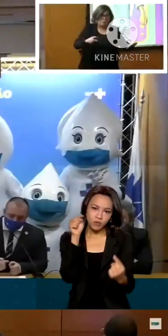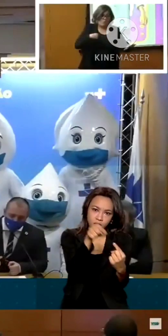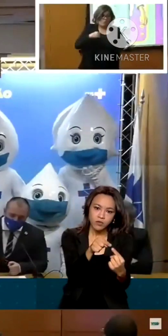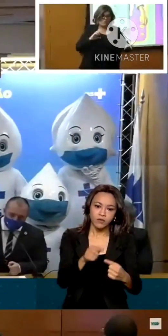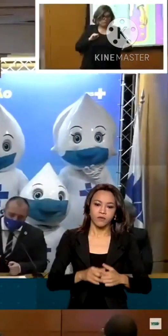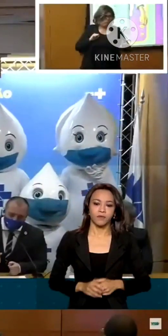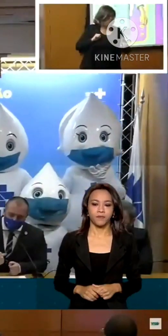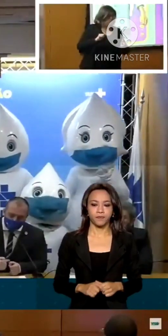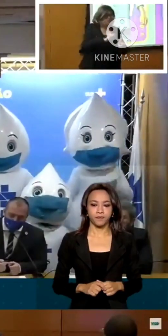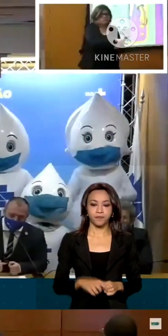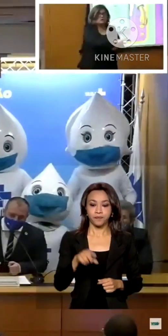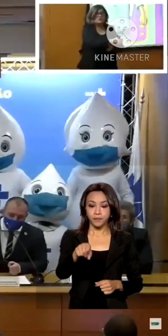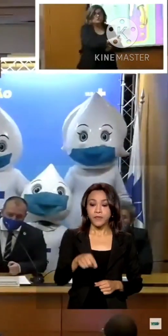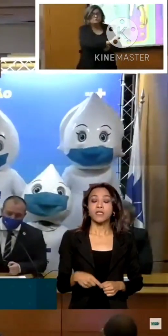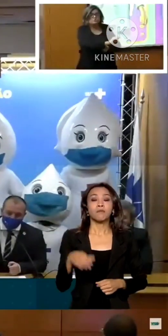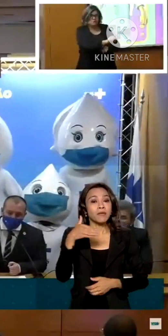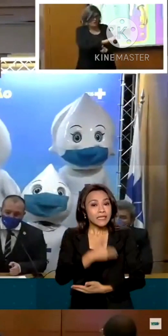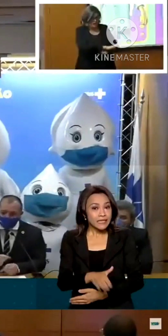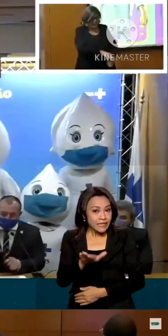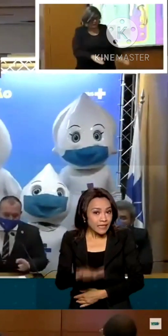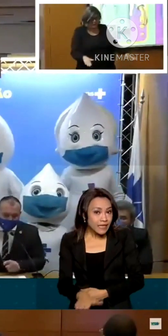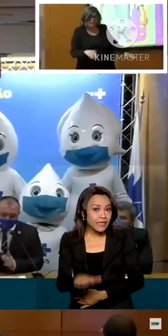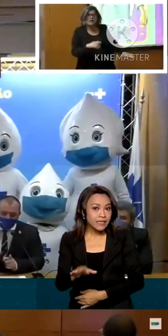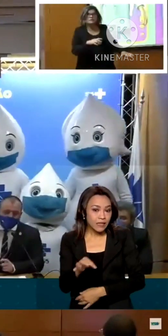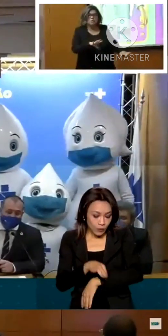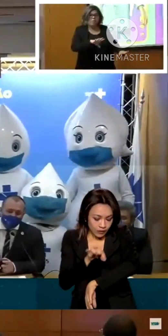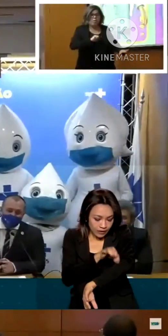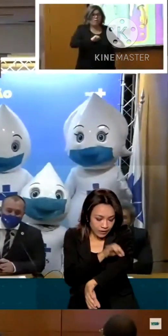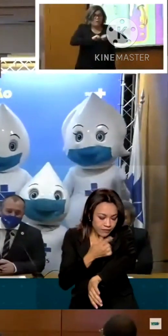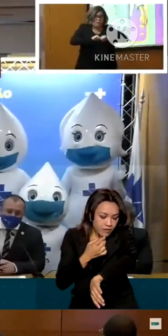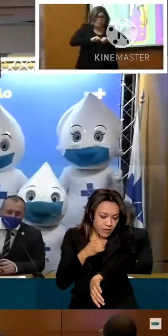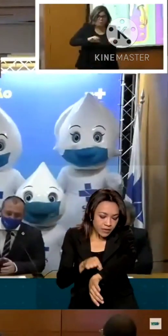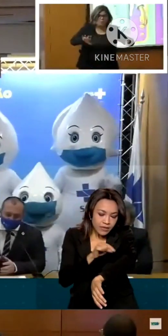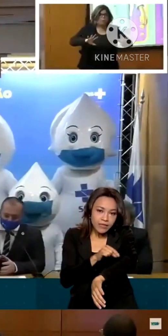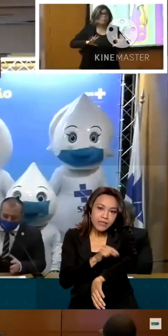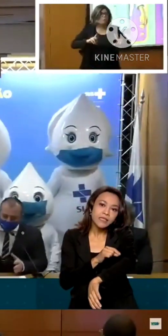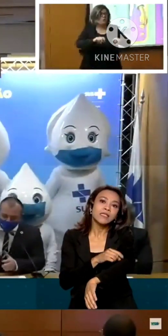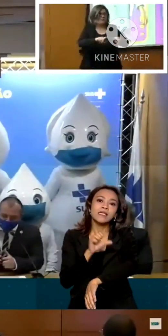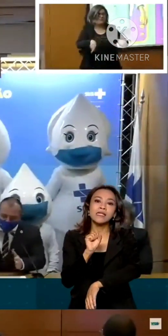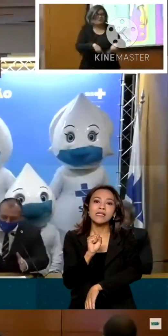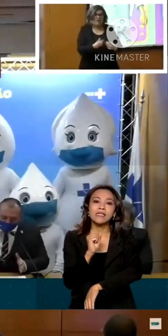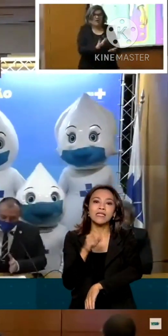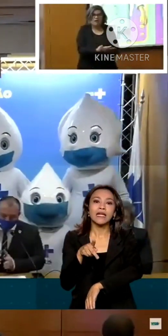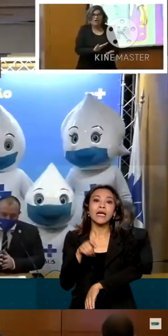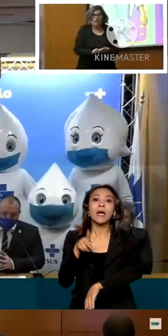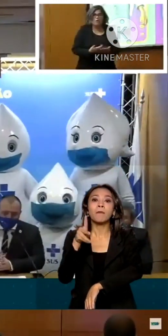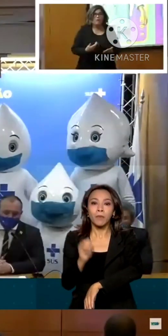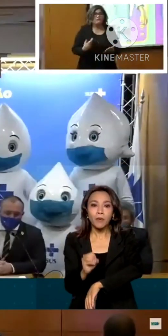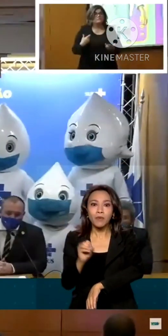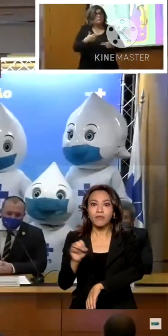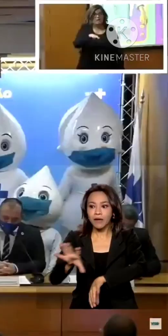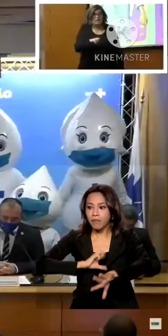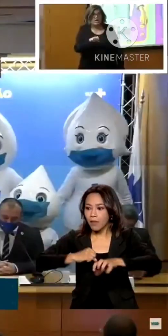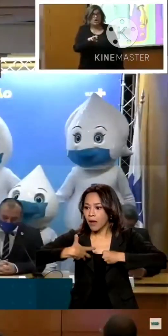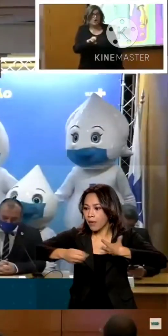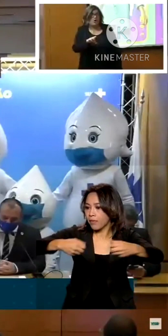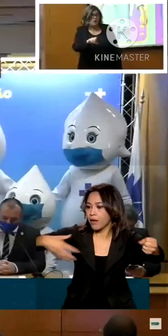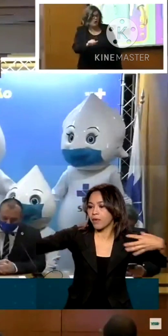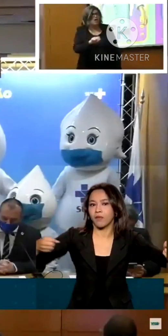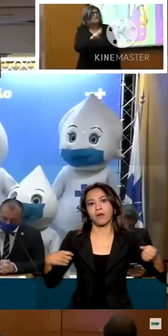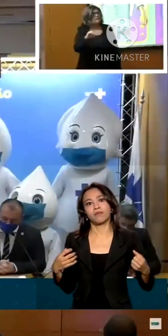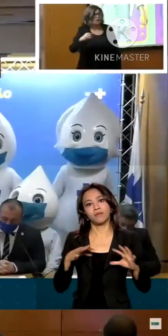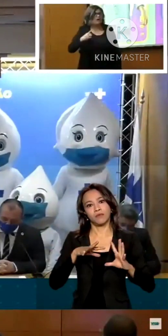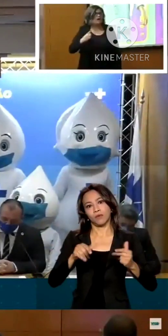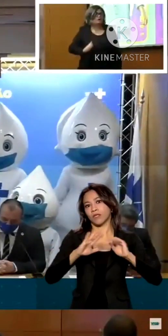um garotinho com xarope uma criança que ser uma escola vai pegar na turma inteira Então a gente tem que fazer realmente uma barreira